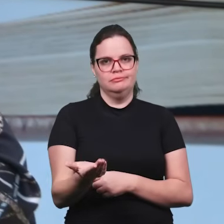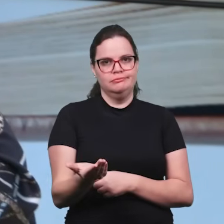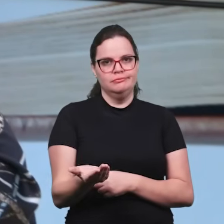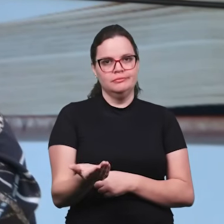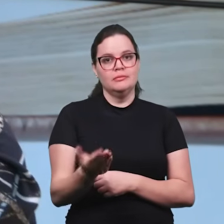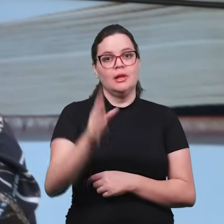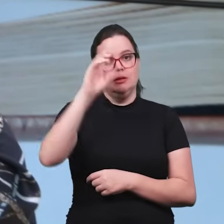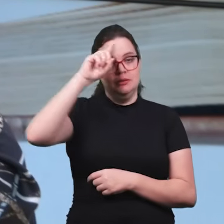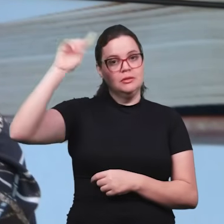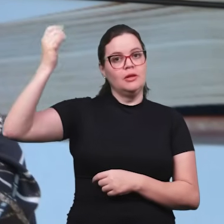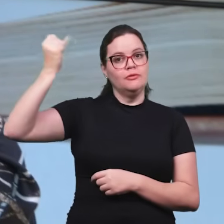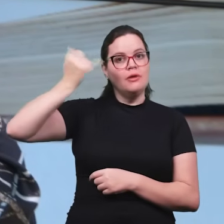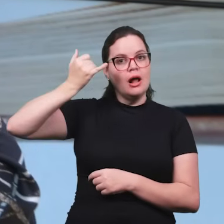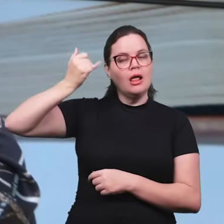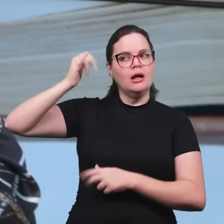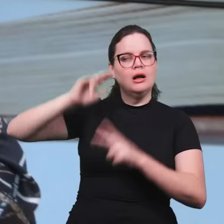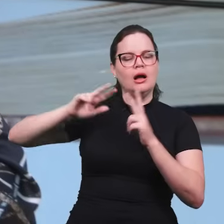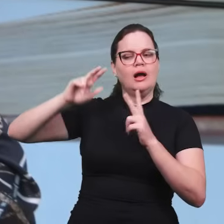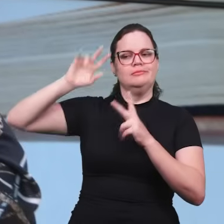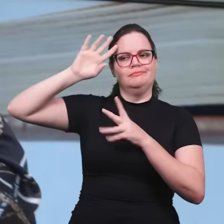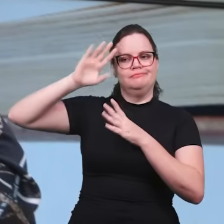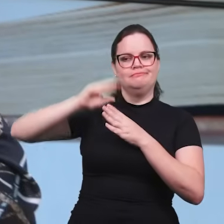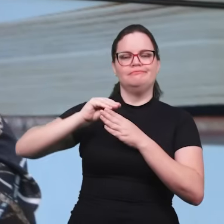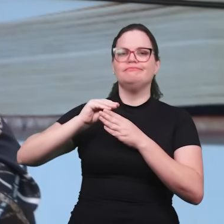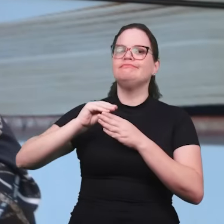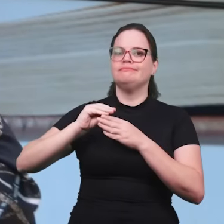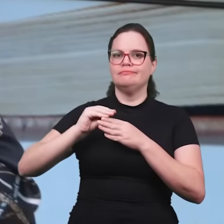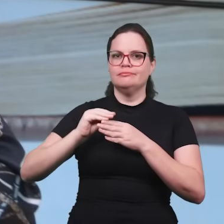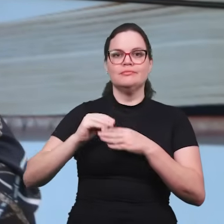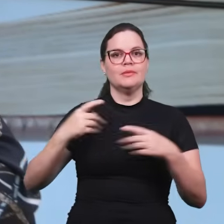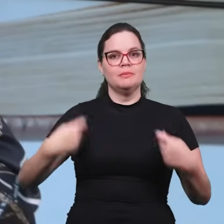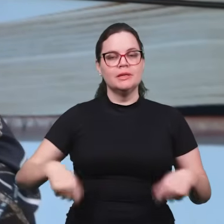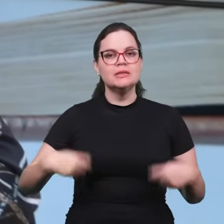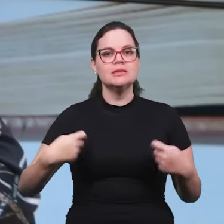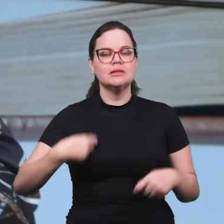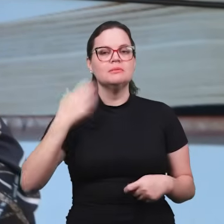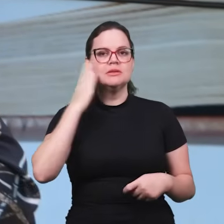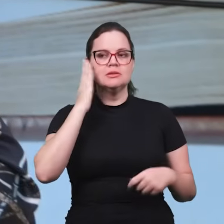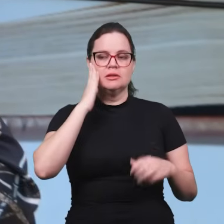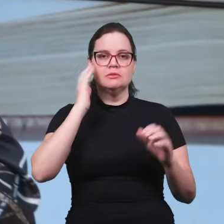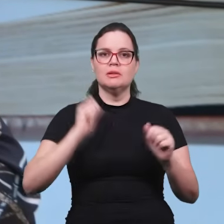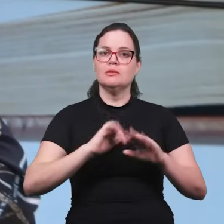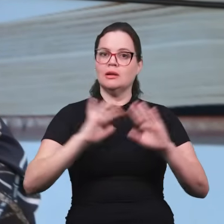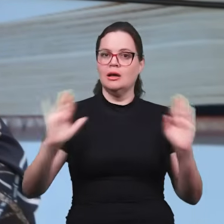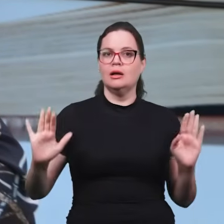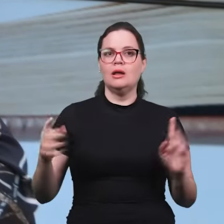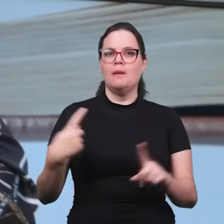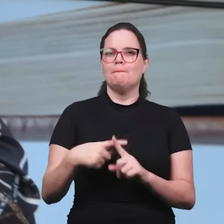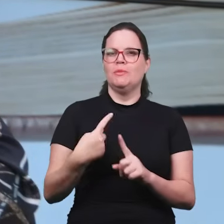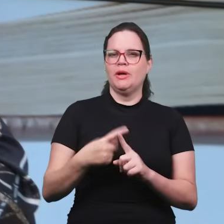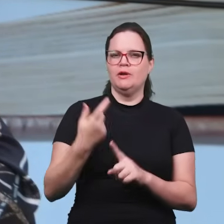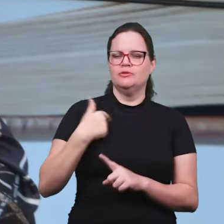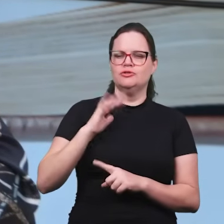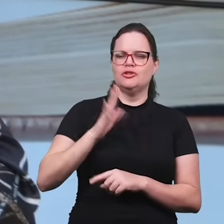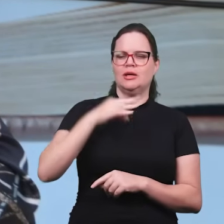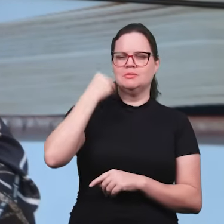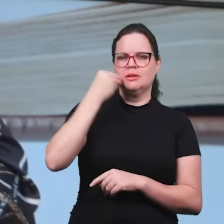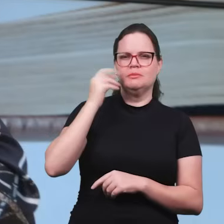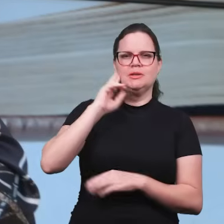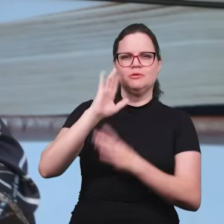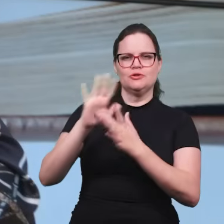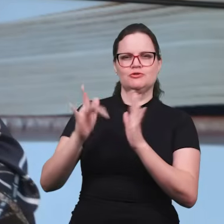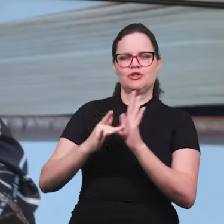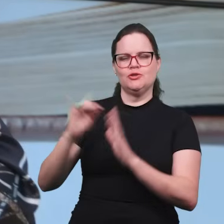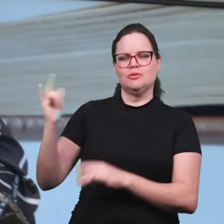ouvir a voz de Deus. Já passamos por esse momento em que encontramos o Senhor Jesus. Ele já demonstrou seu amor, a